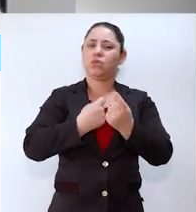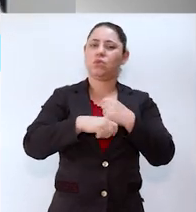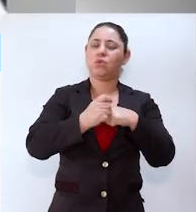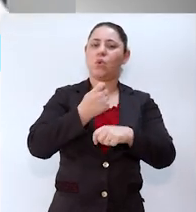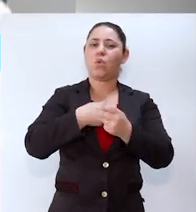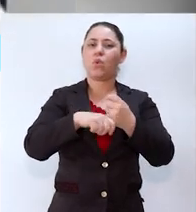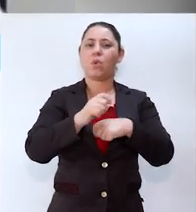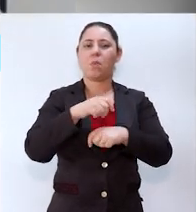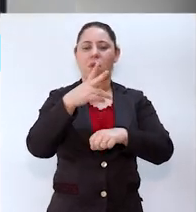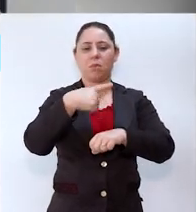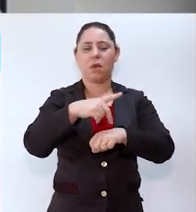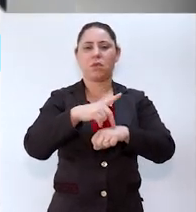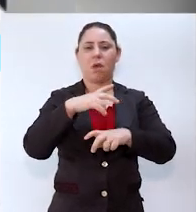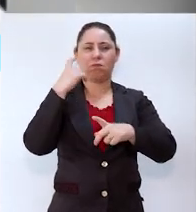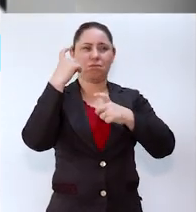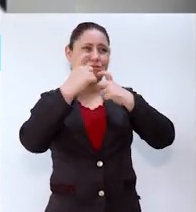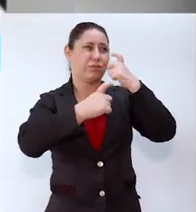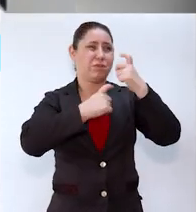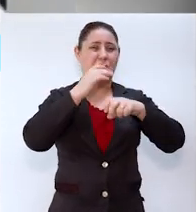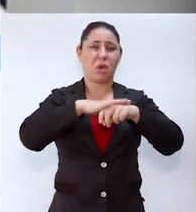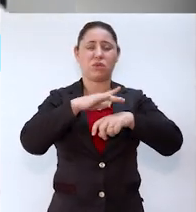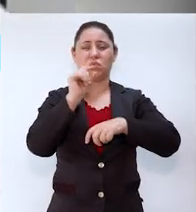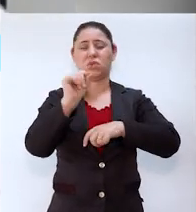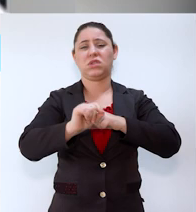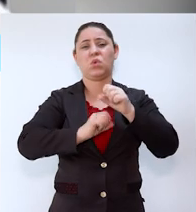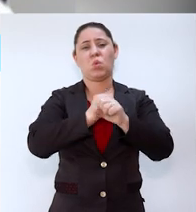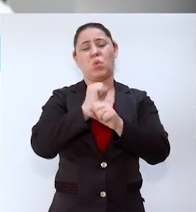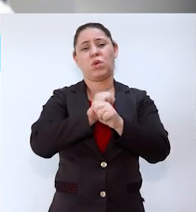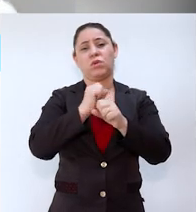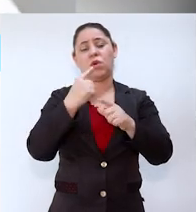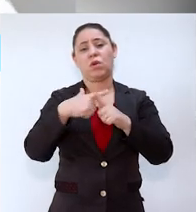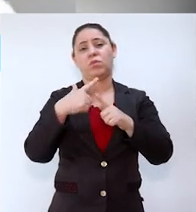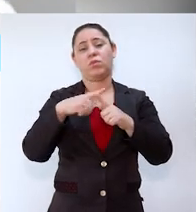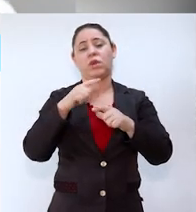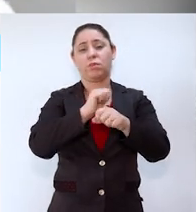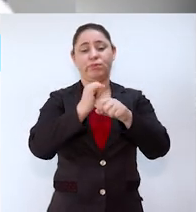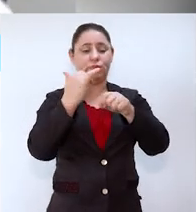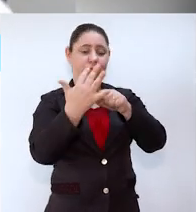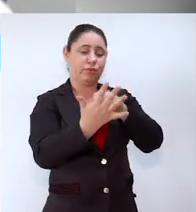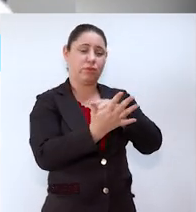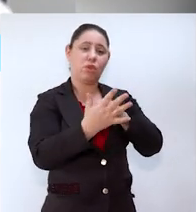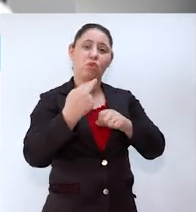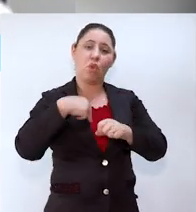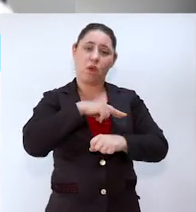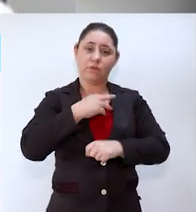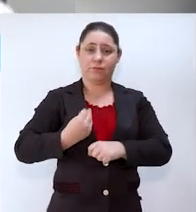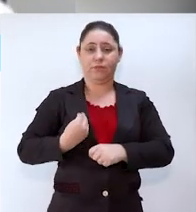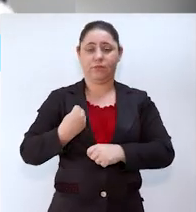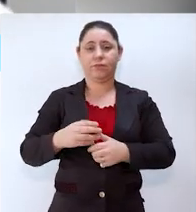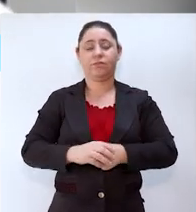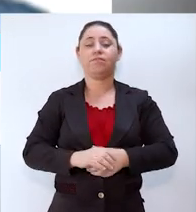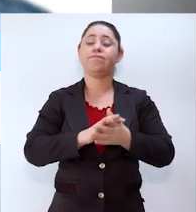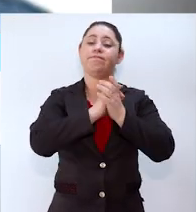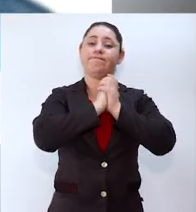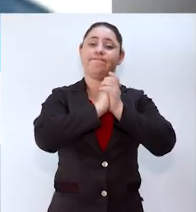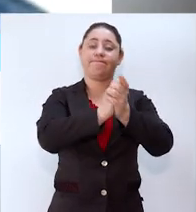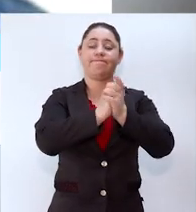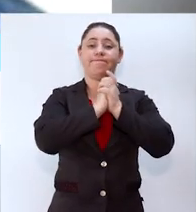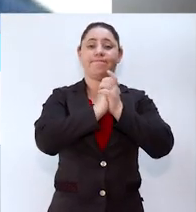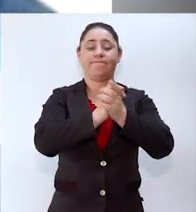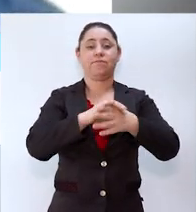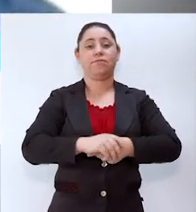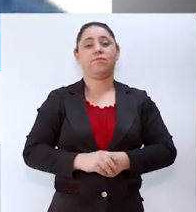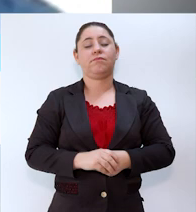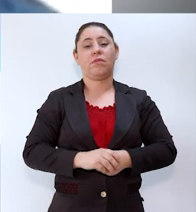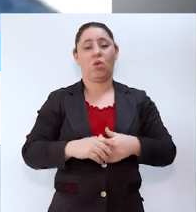situação econômica do país mais preocupante ainda do que este ano, fruto de toda essa pandemia que nós estamos vivendo. Parabenizando